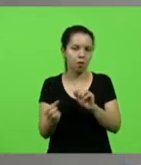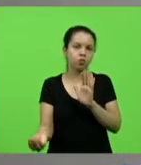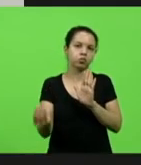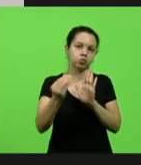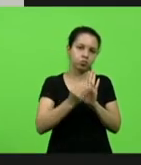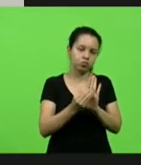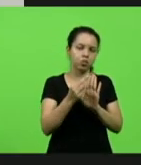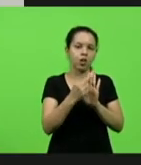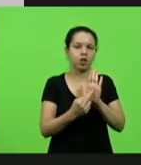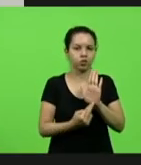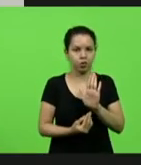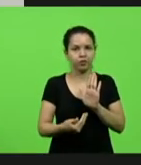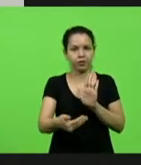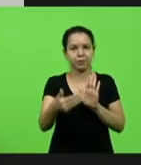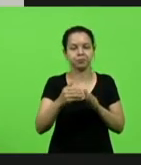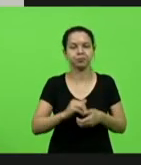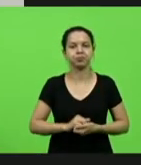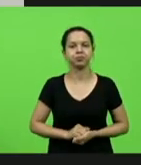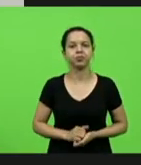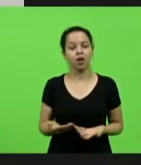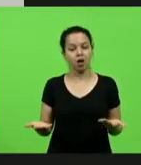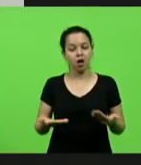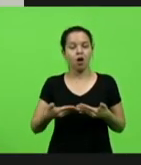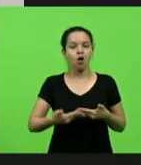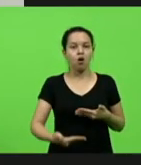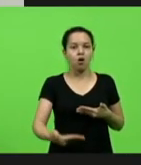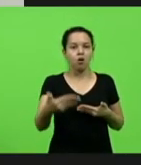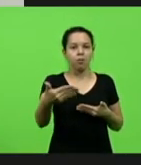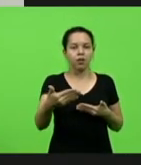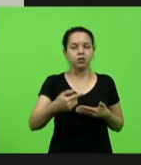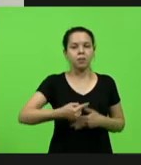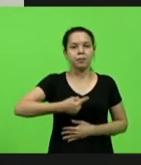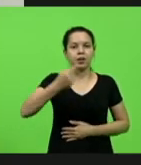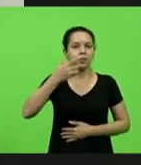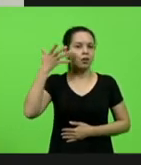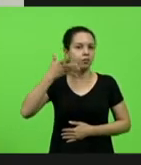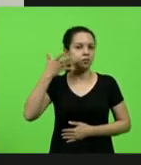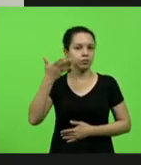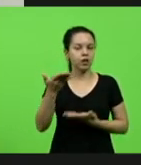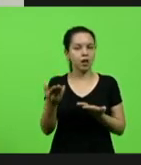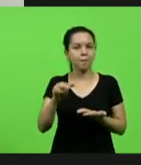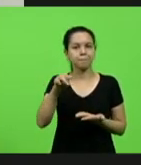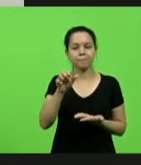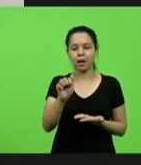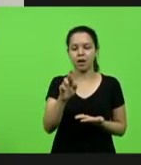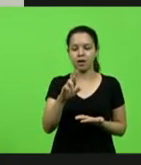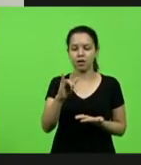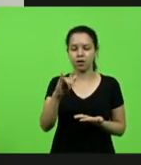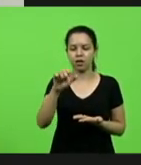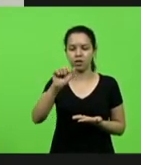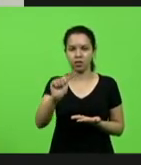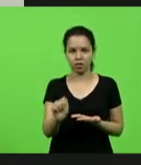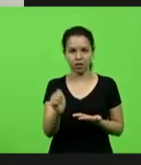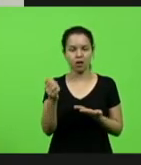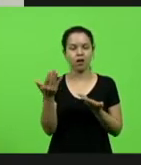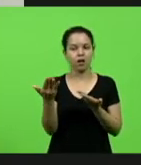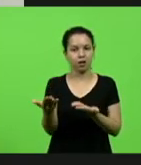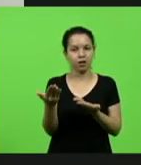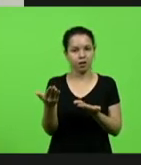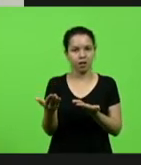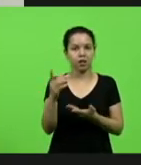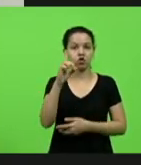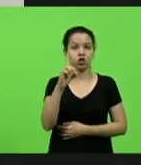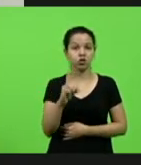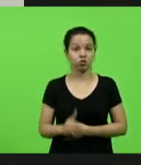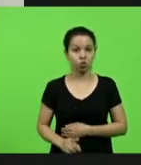relatório. Bom, eu começo a primeira fala, então, com a Maria Tereza Paulo Hermes Cobra, que é diretora de ensino